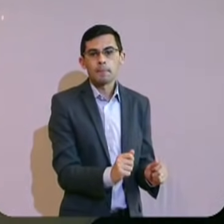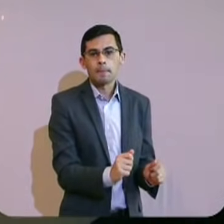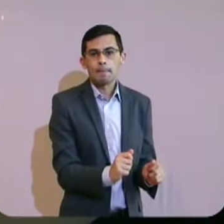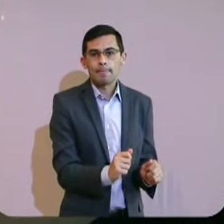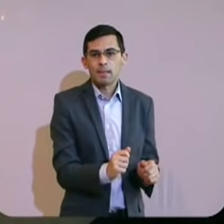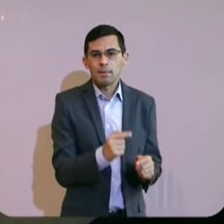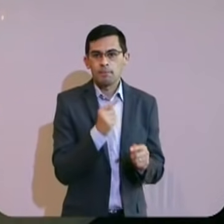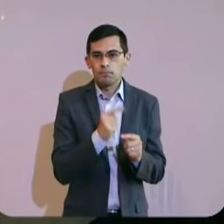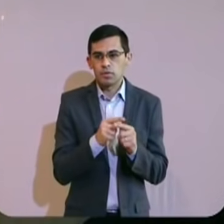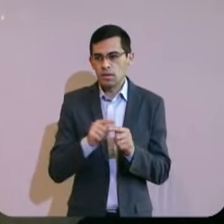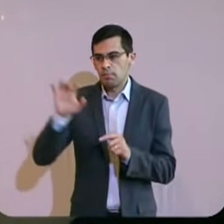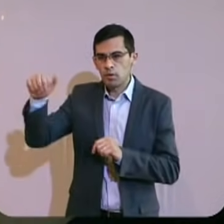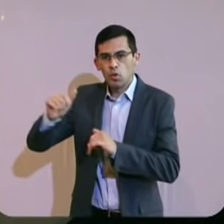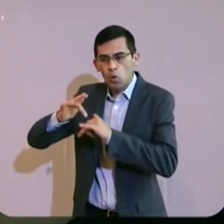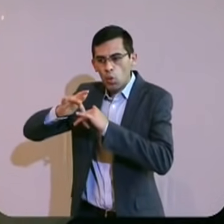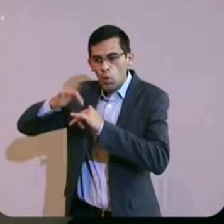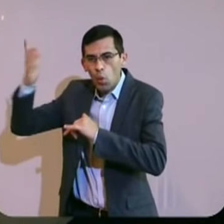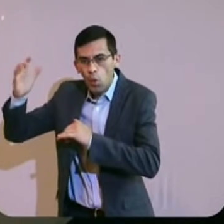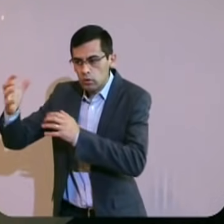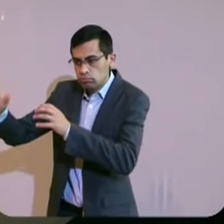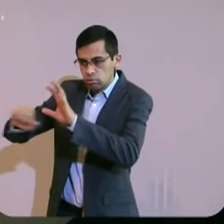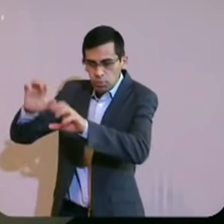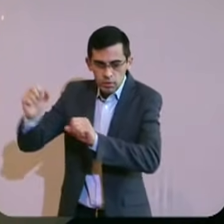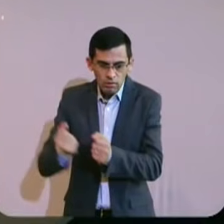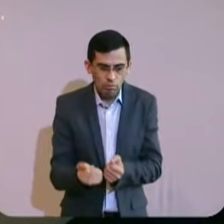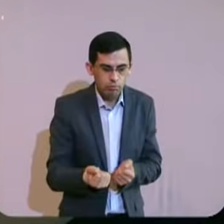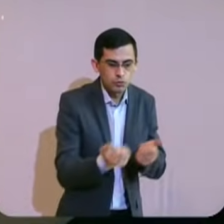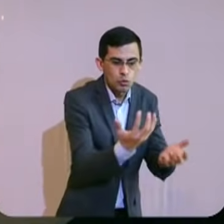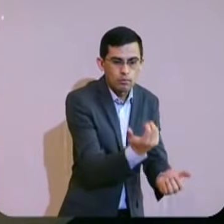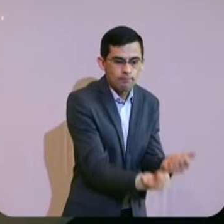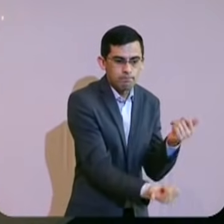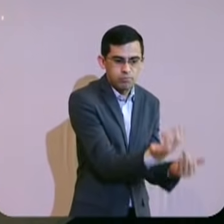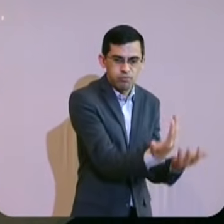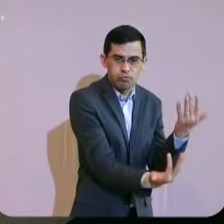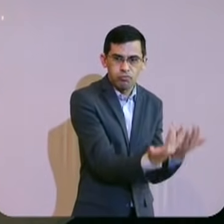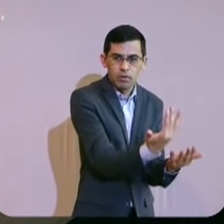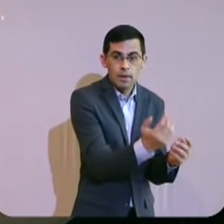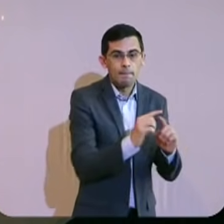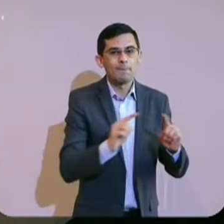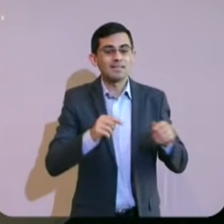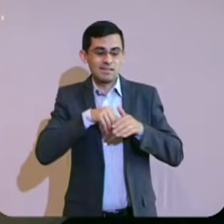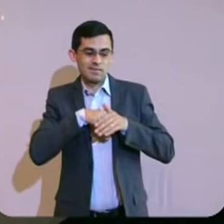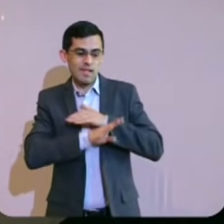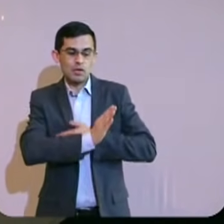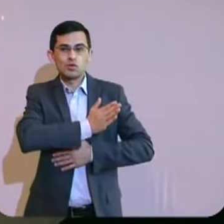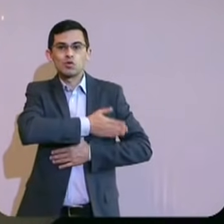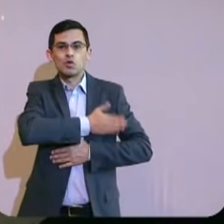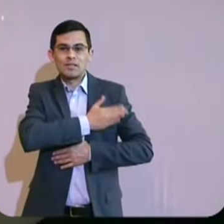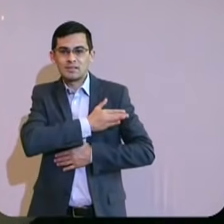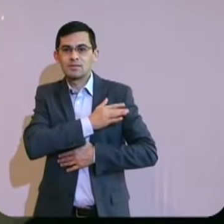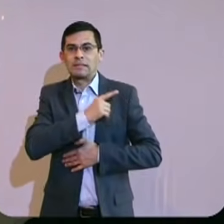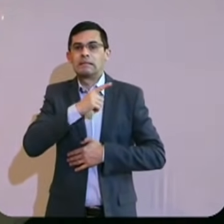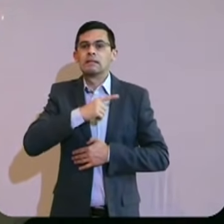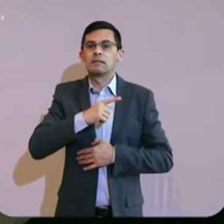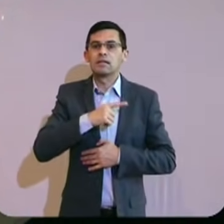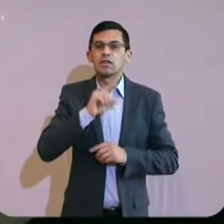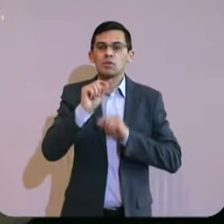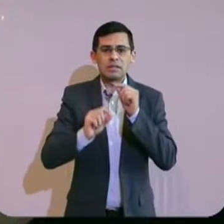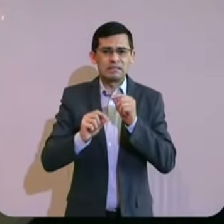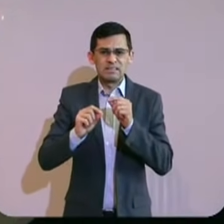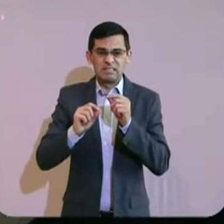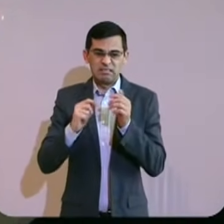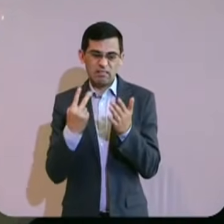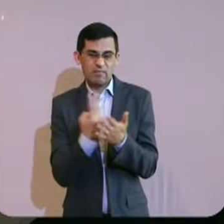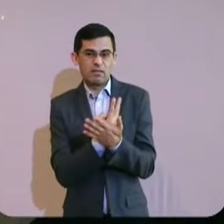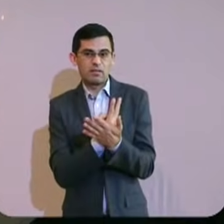Não foi porque ele jogou lá, porque as pessoas forçaram. Dentro do coração dele tinha alguma coisa que não estava